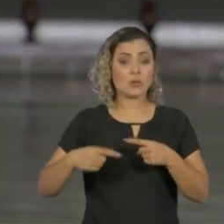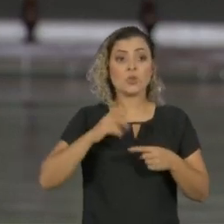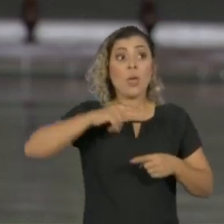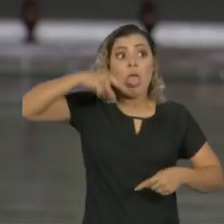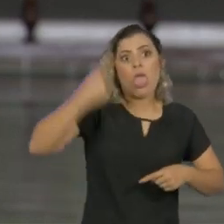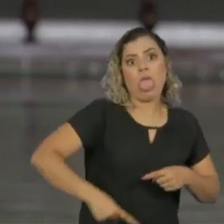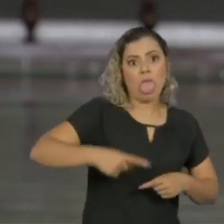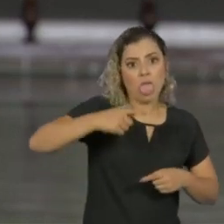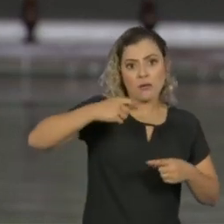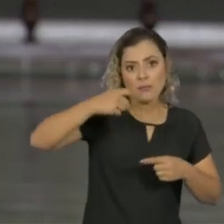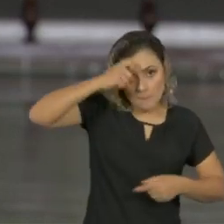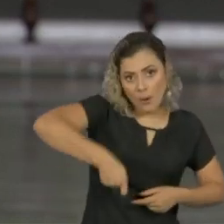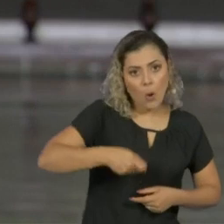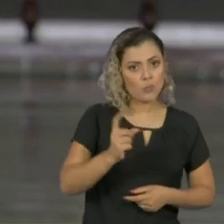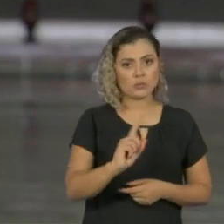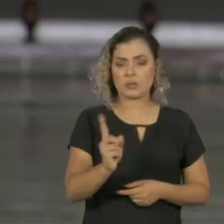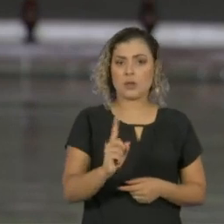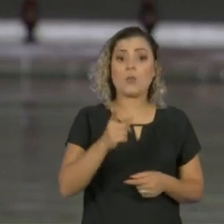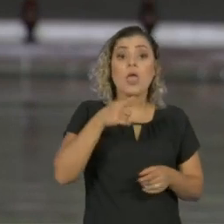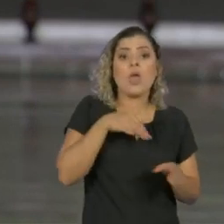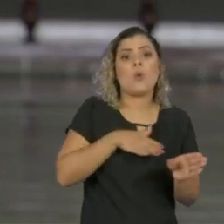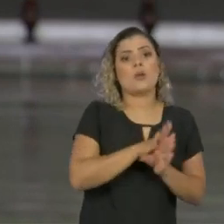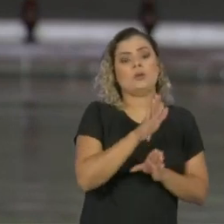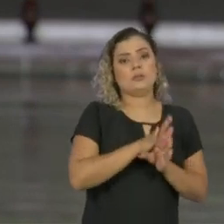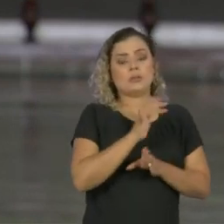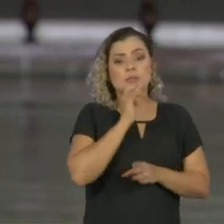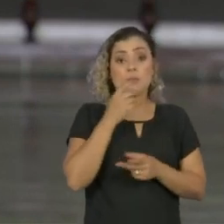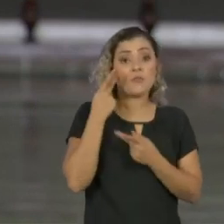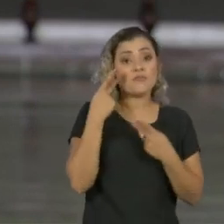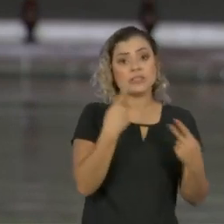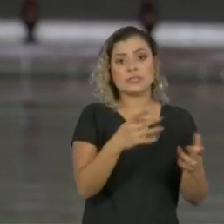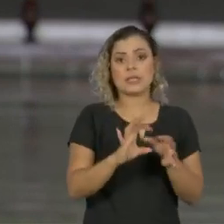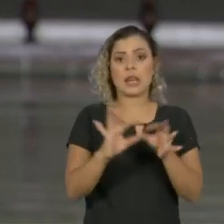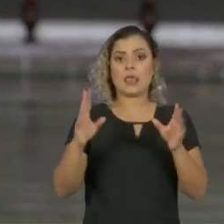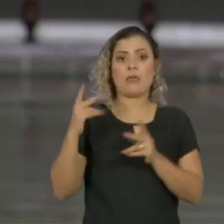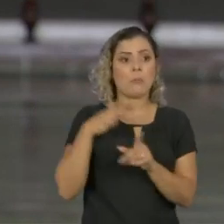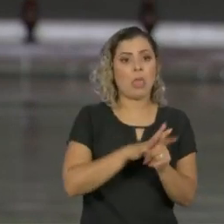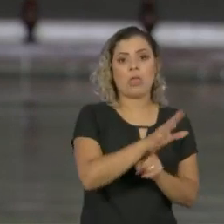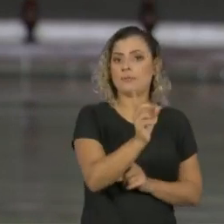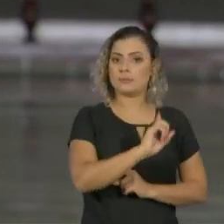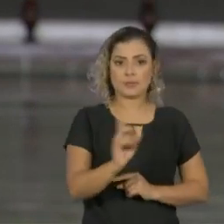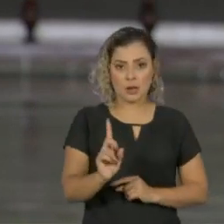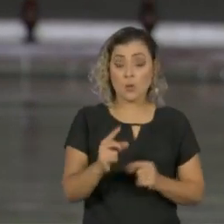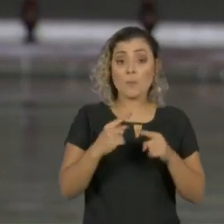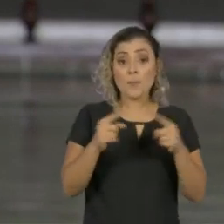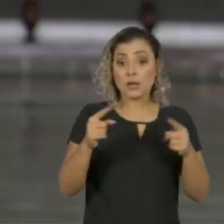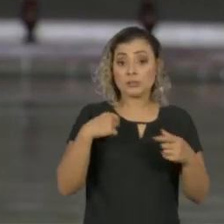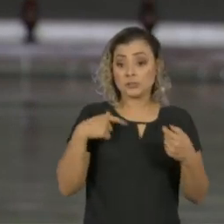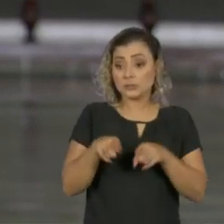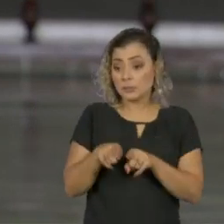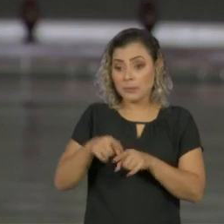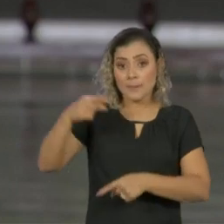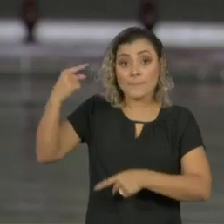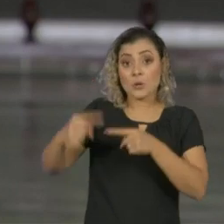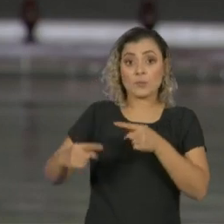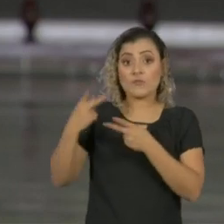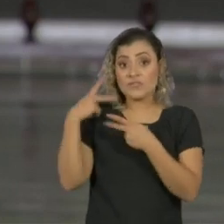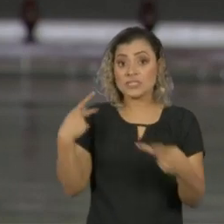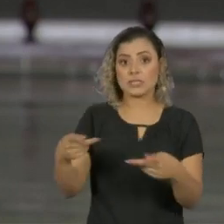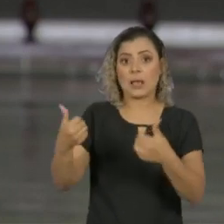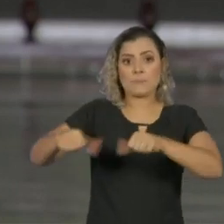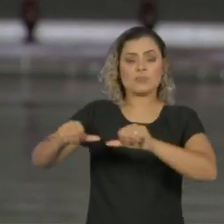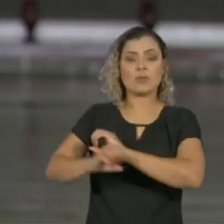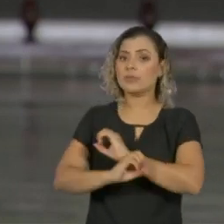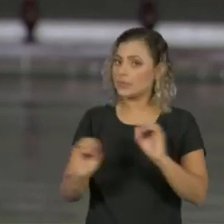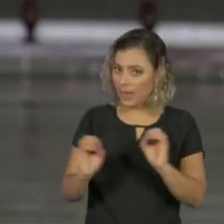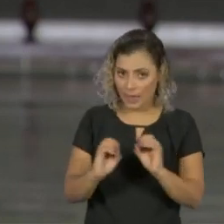a manutenção do que já tínhamos com a visita liberada, também não é a proibição total das visitas. É